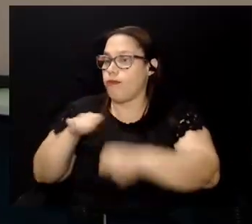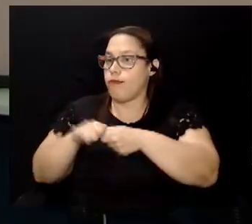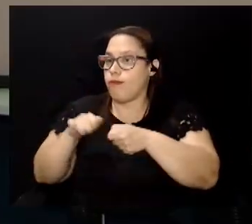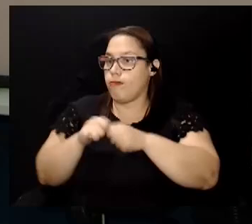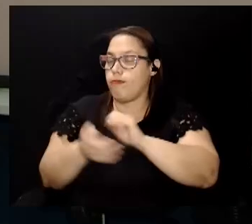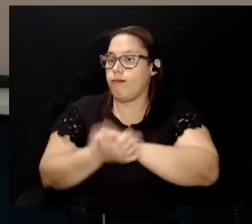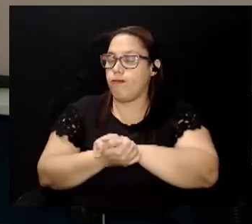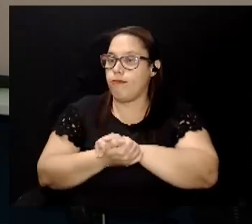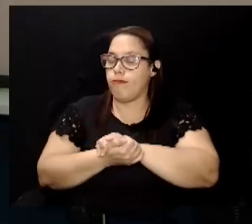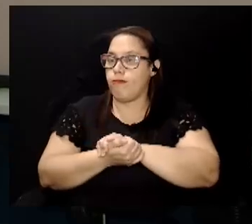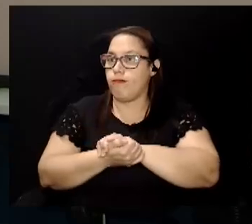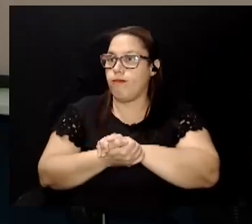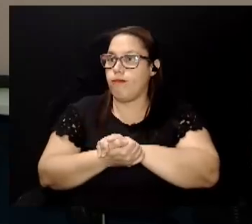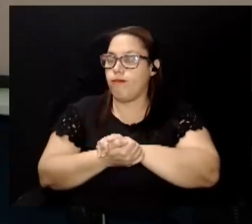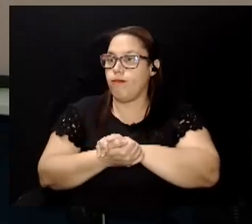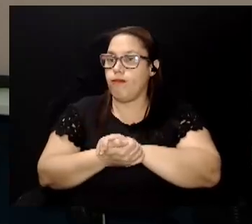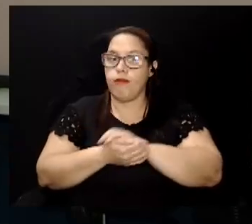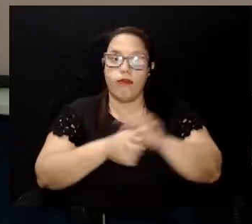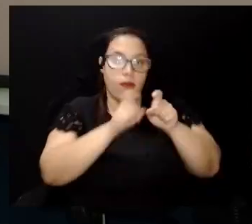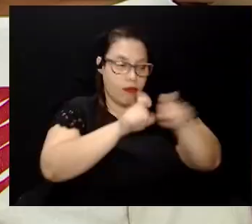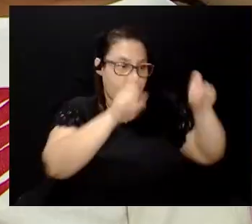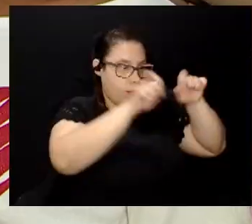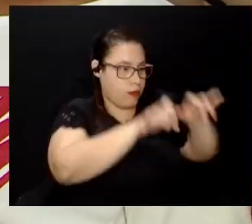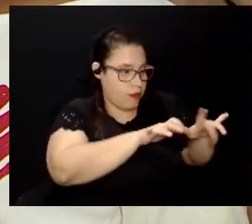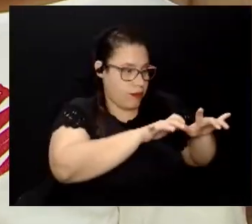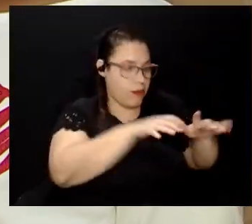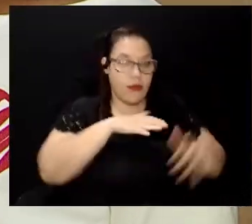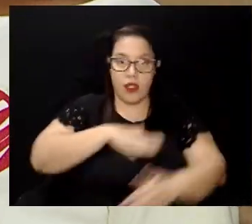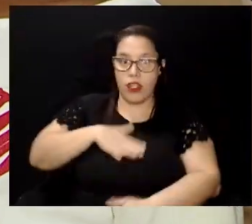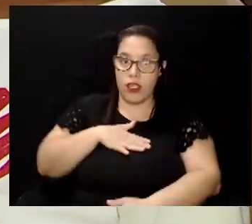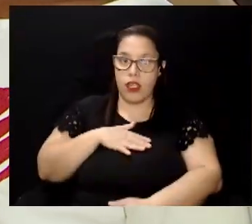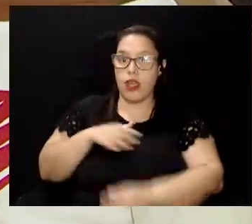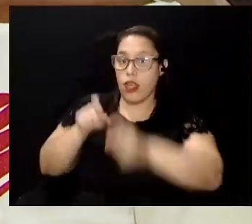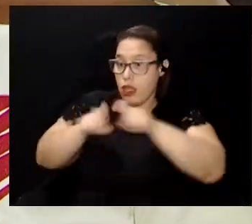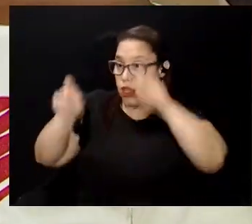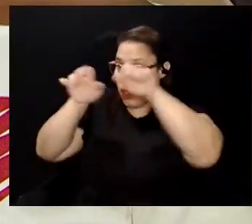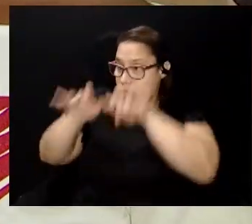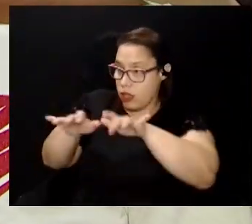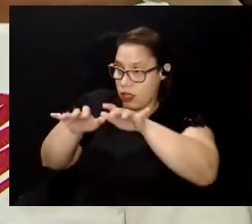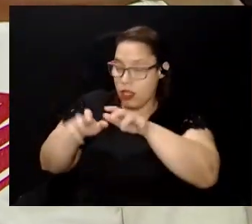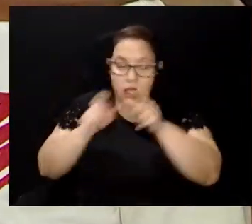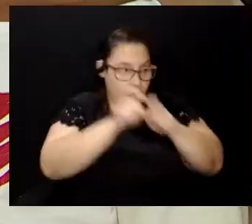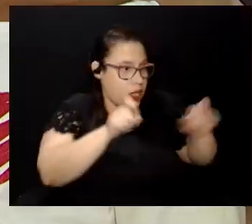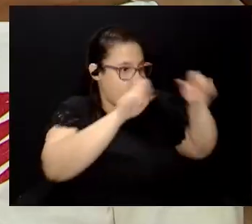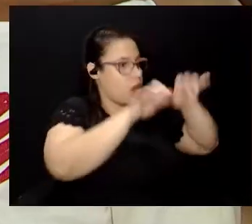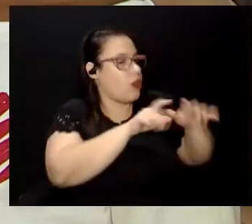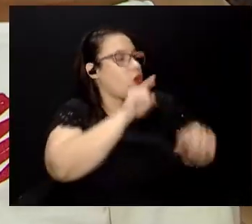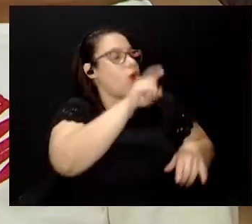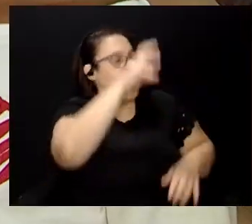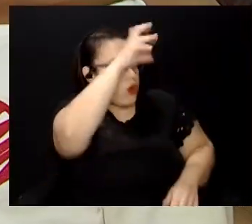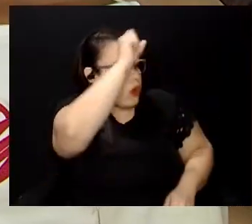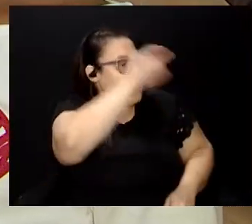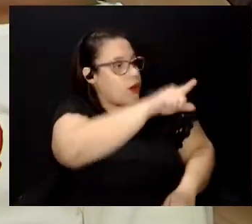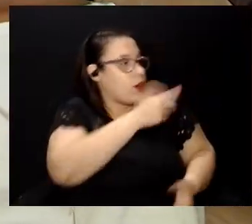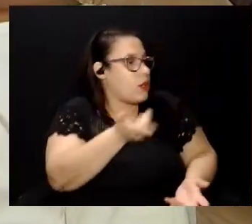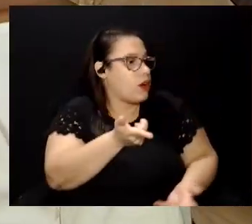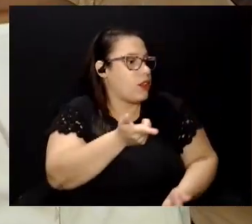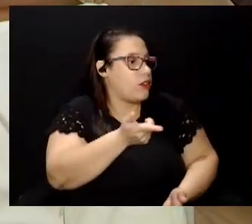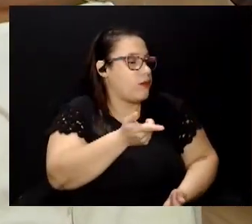fazer? A de informática. Gosto de informática. Para informática? E o que você aprende